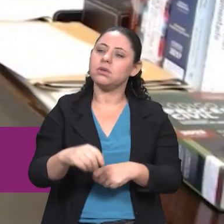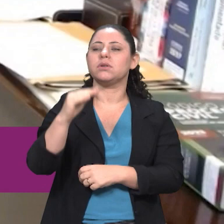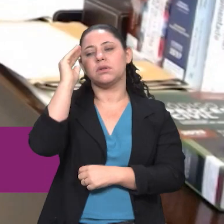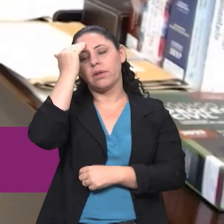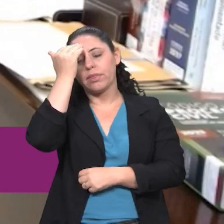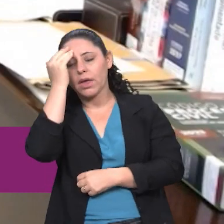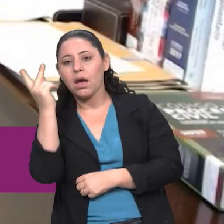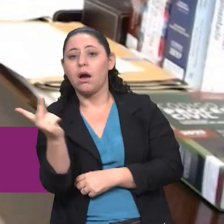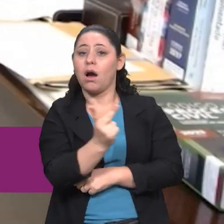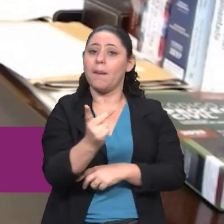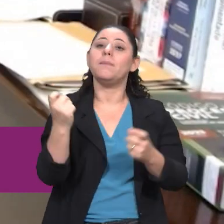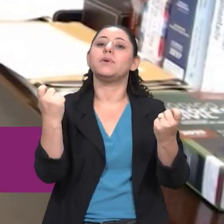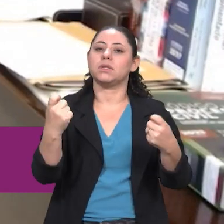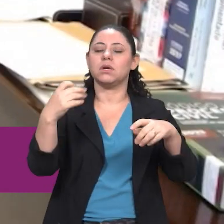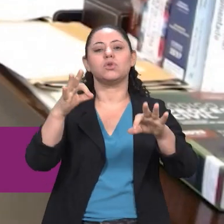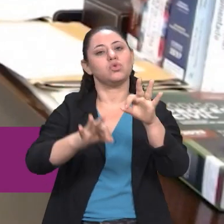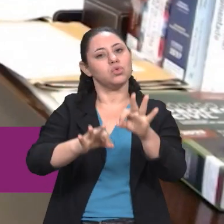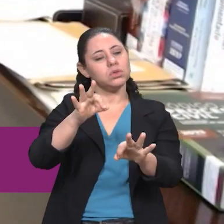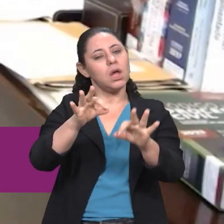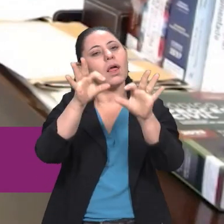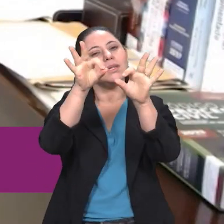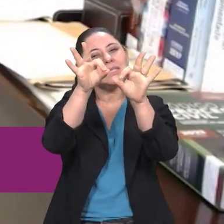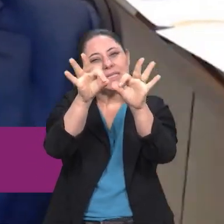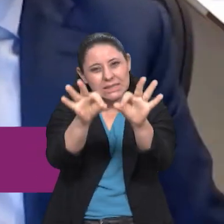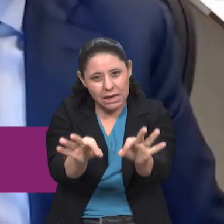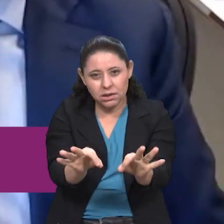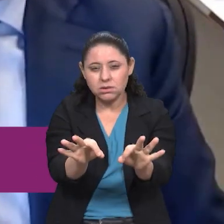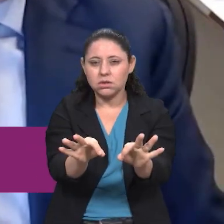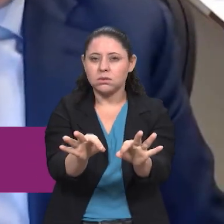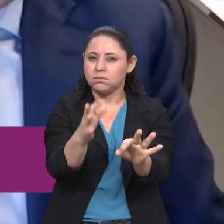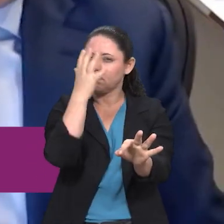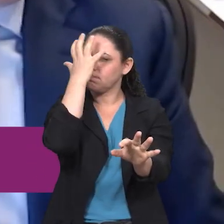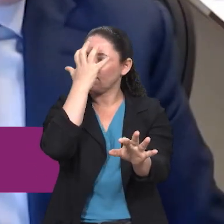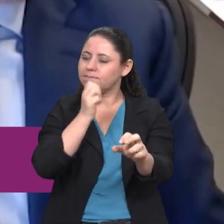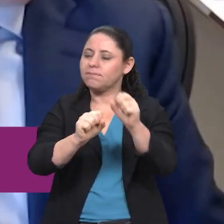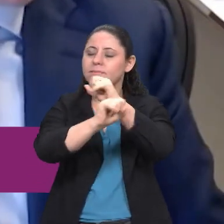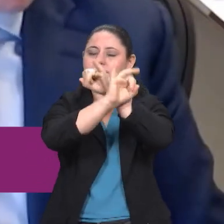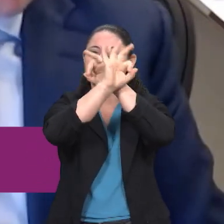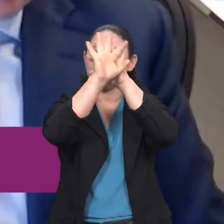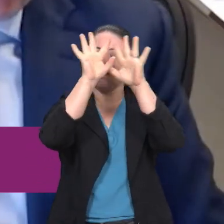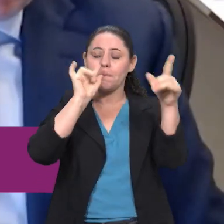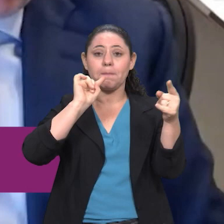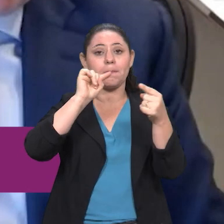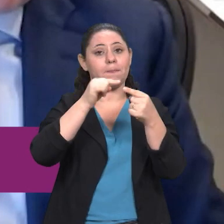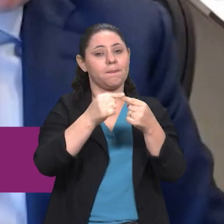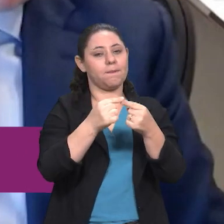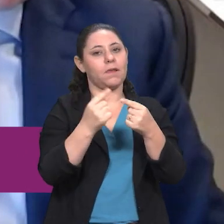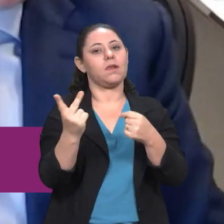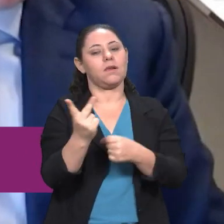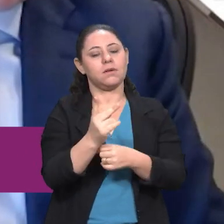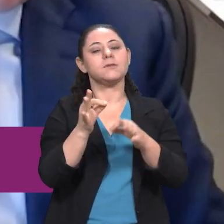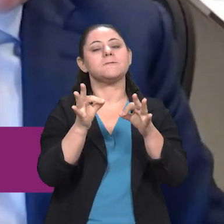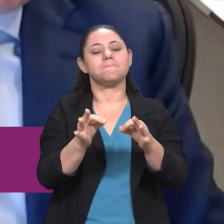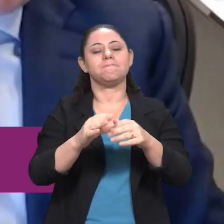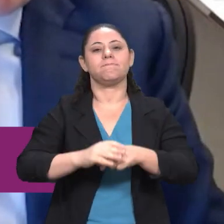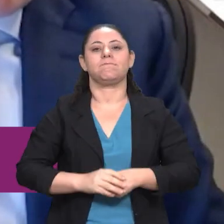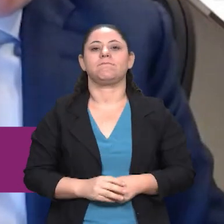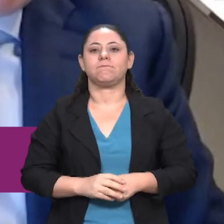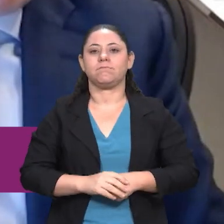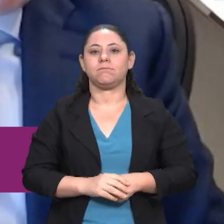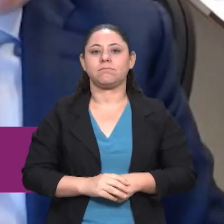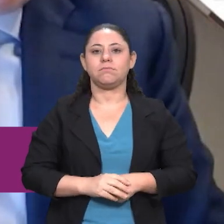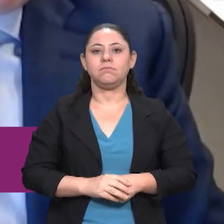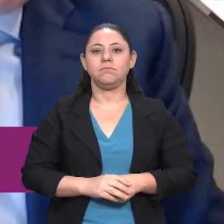judiciário, no sentido de analisar essas questões da maneira mais clara, mais objetiva possível. E